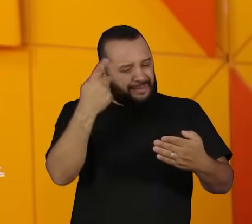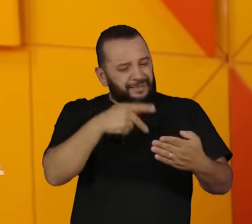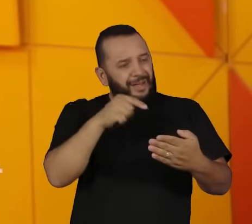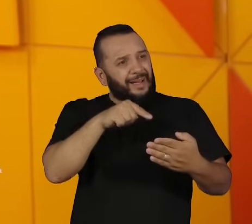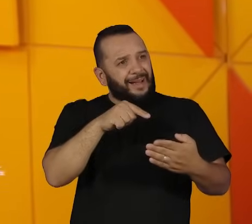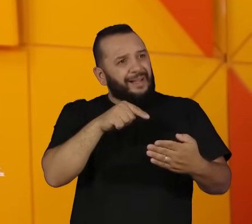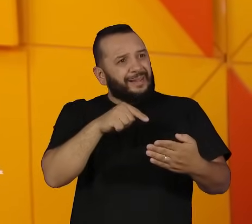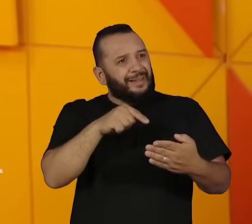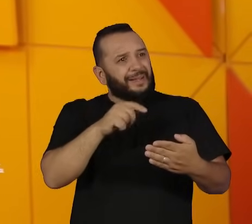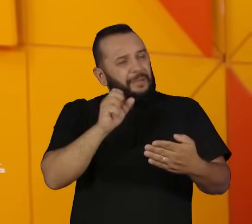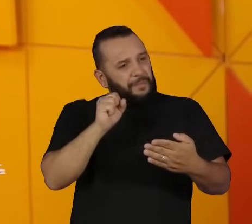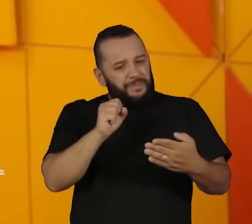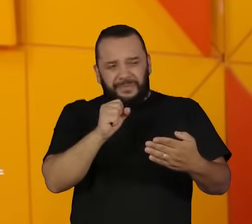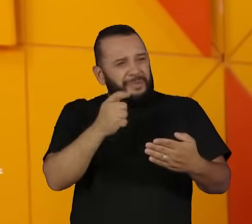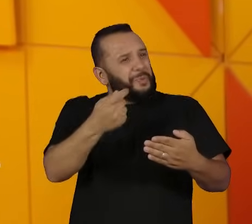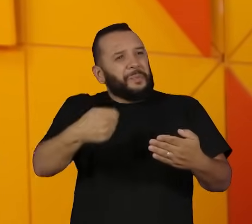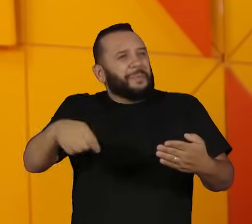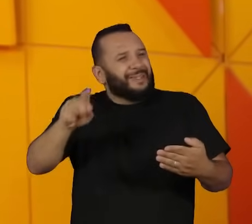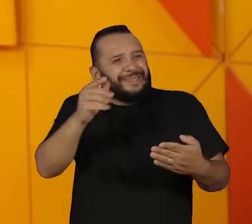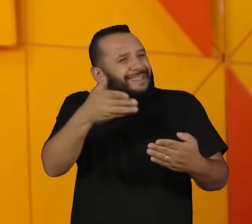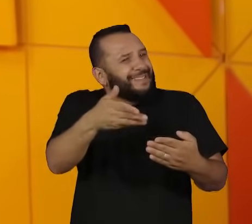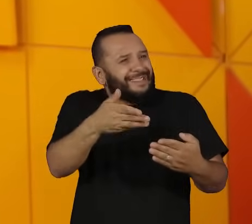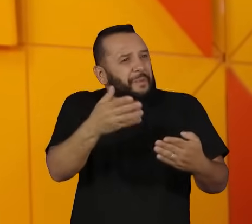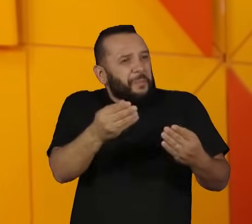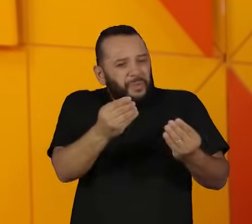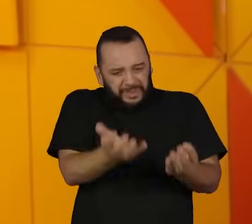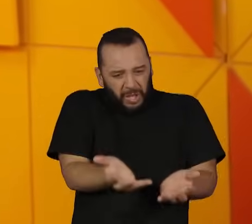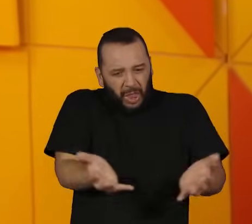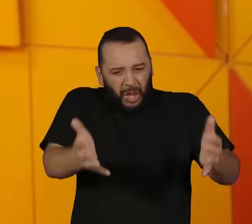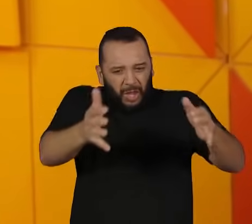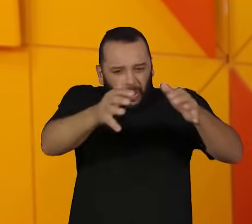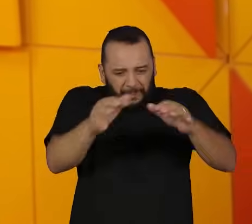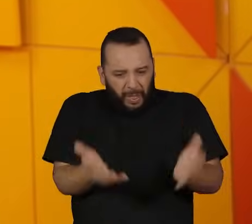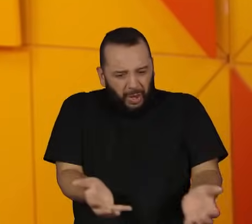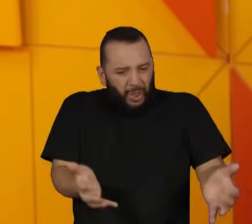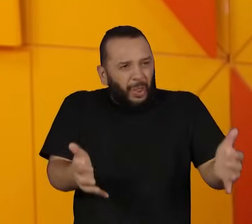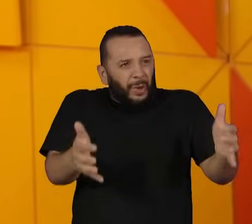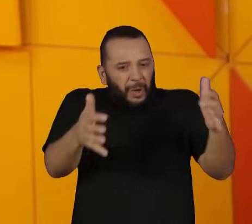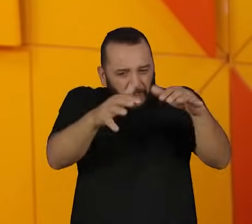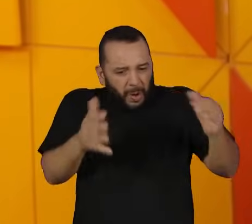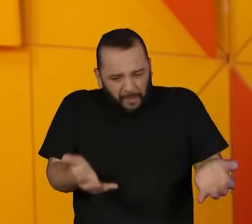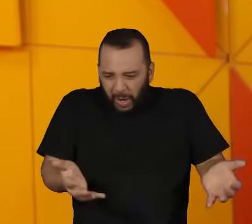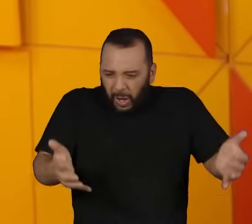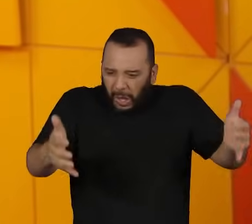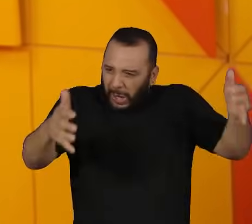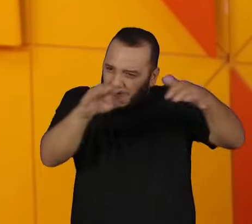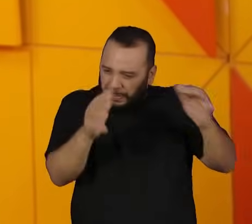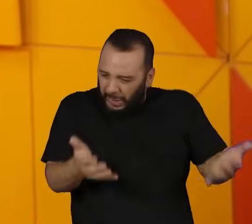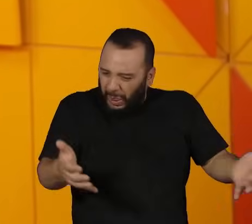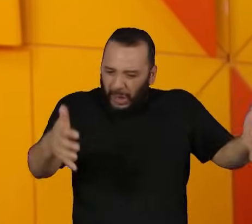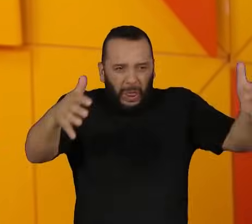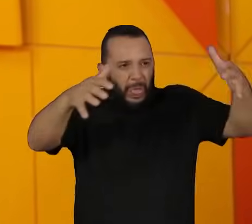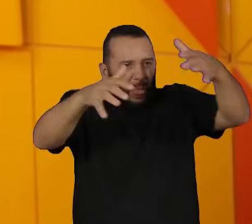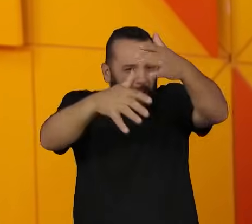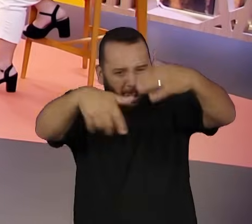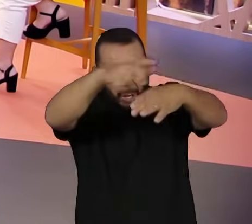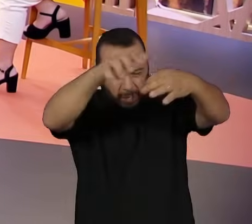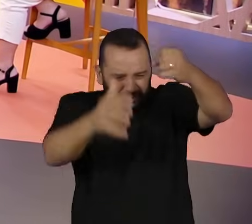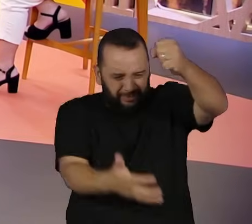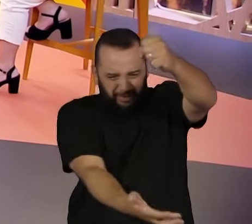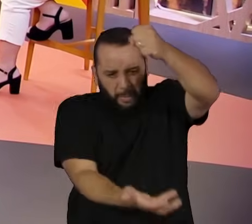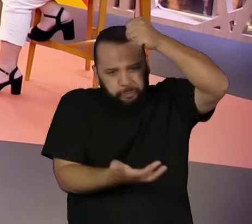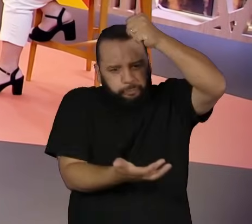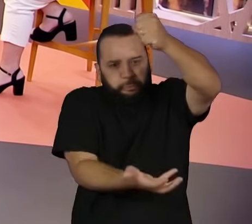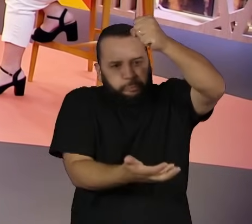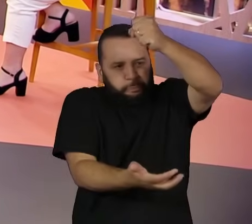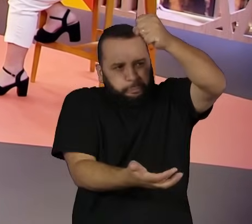ser dispensada, porque não faz diferença, vem aquele monte de plástico com ar para proteger o produto que muitas vezes não é necessário.